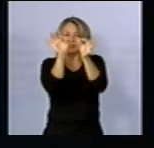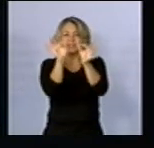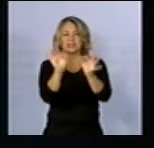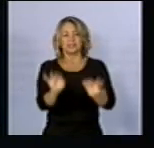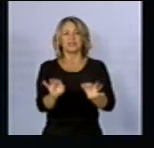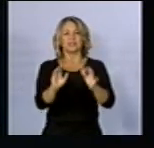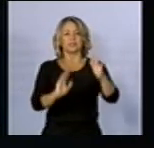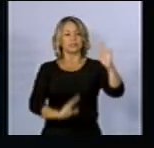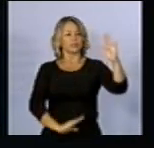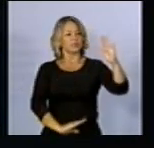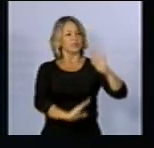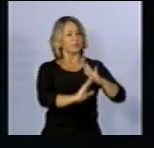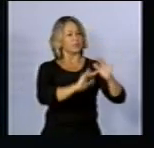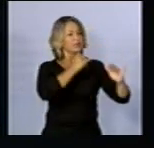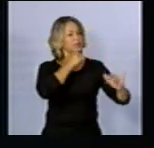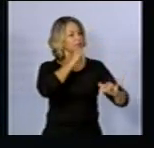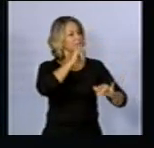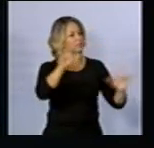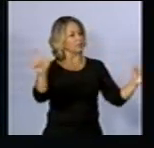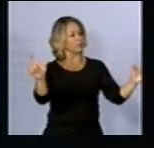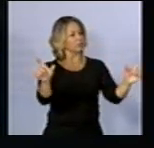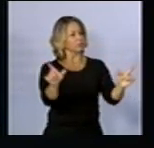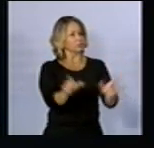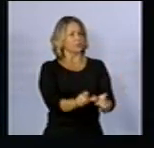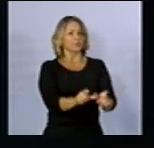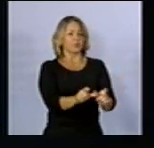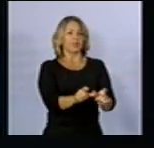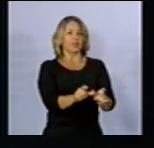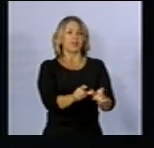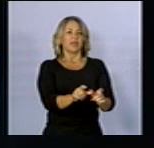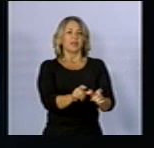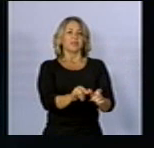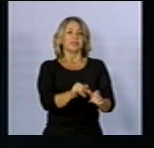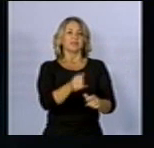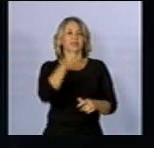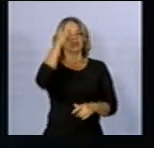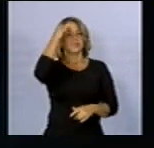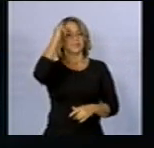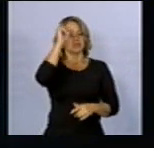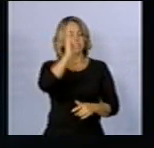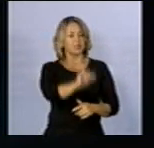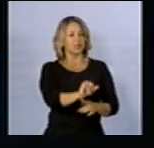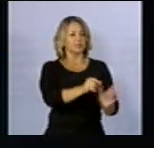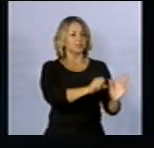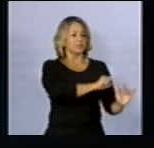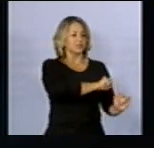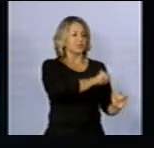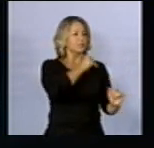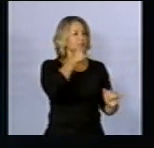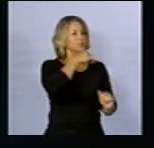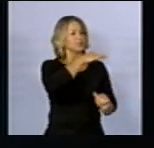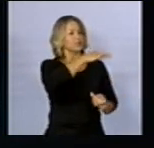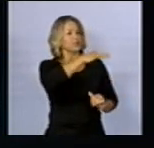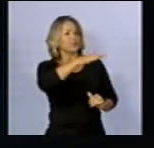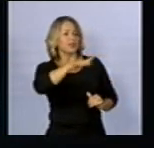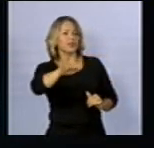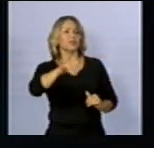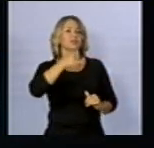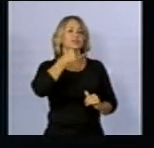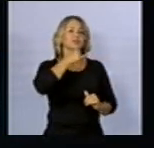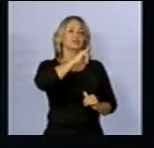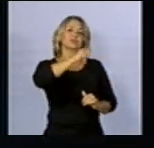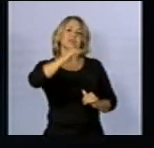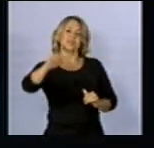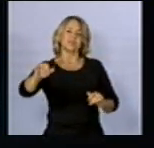o tipo de exposição. Evitar a exposição desnecessária a algo que se suspeita como danoso